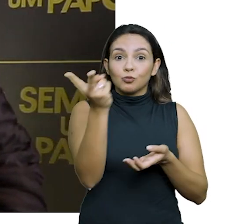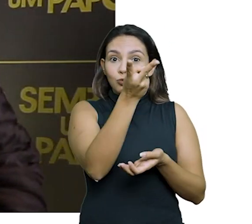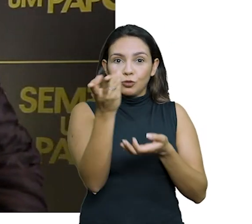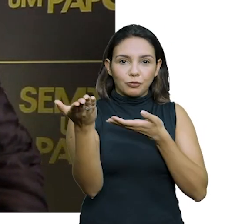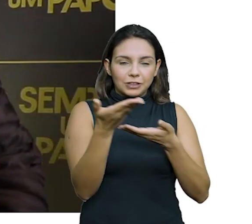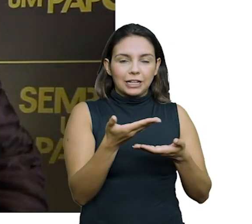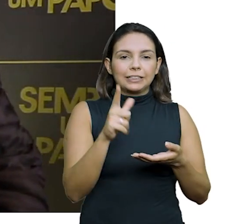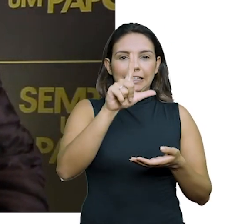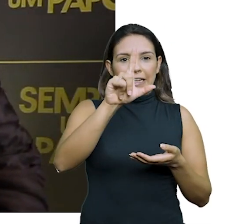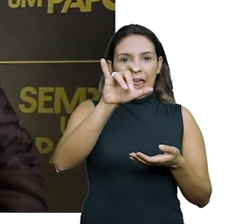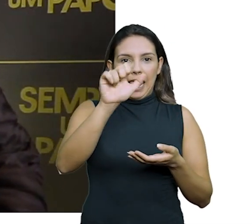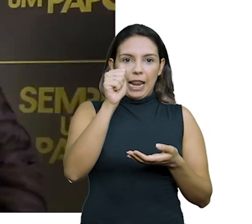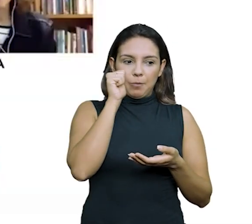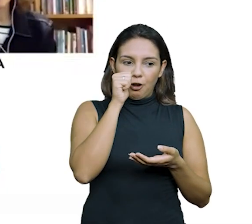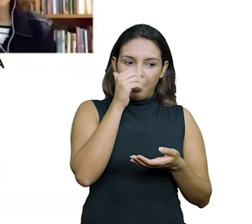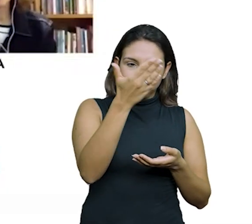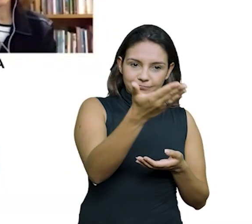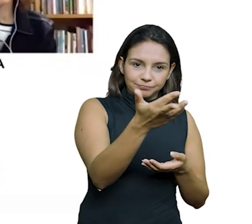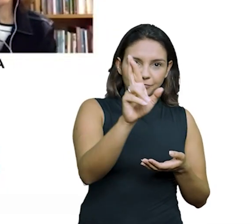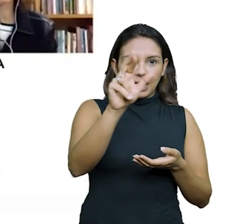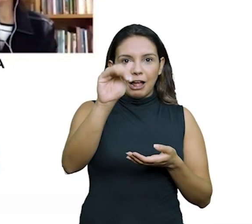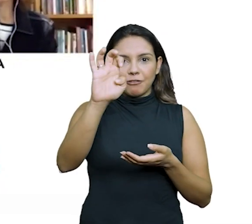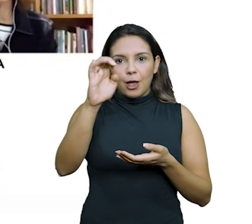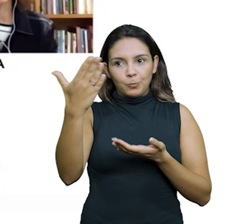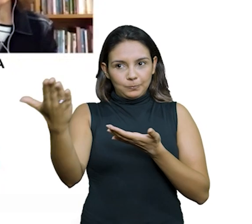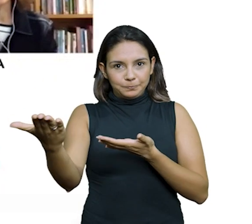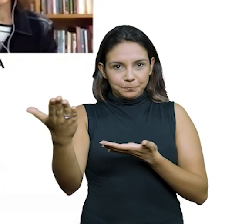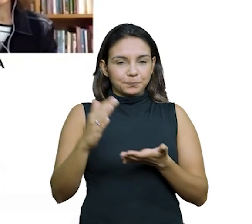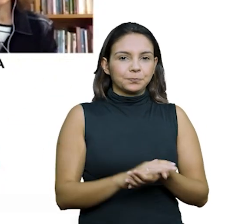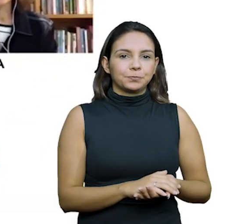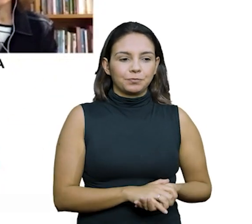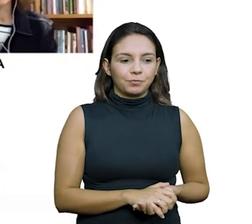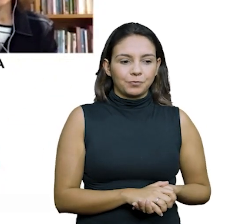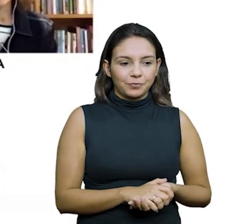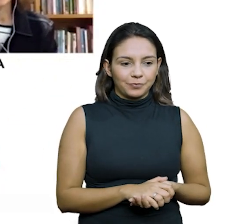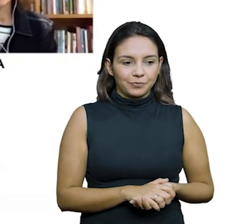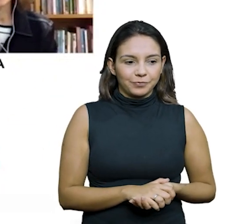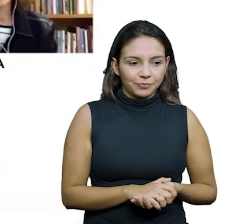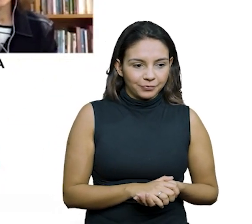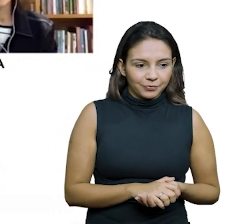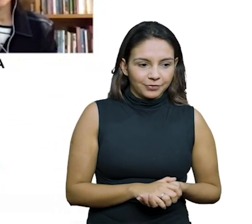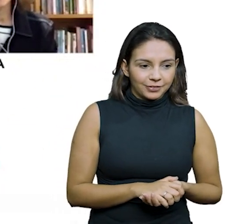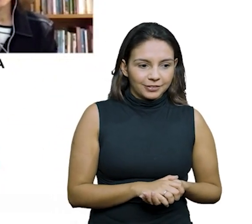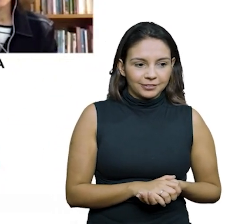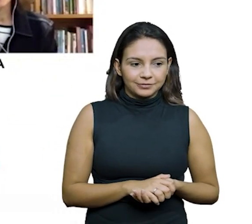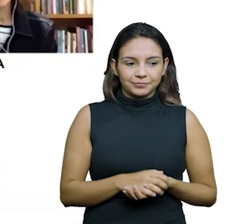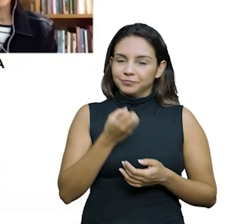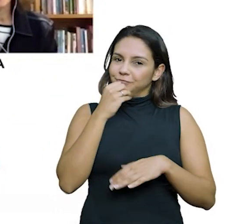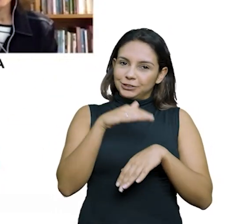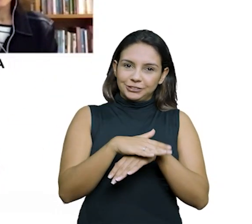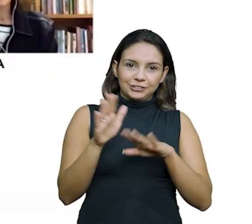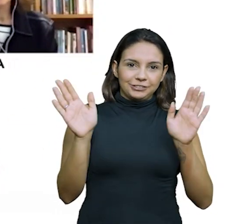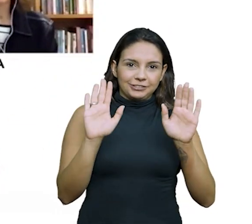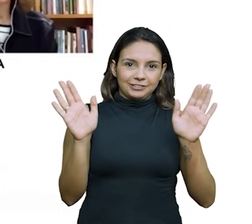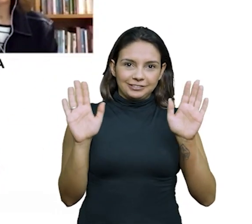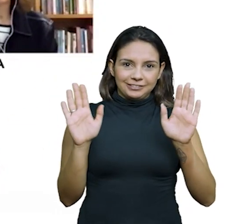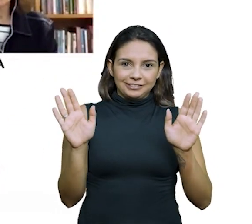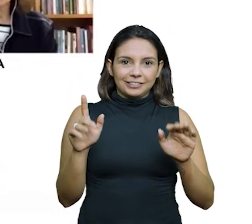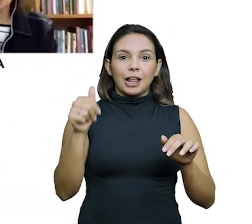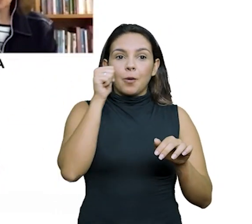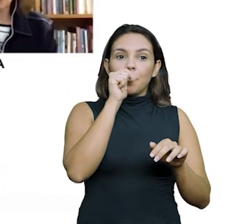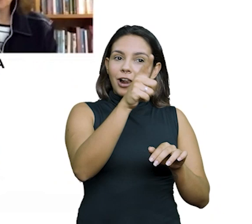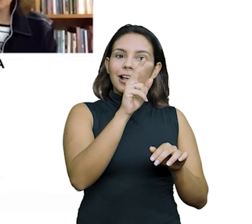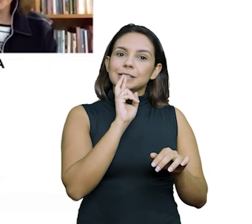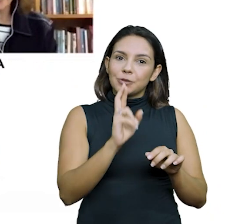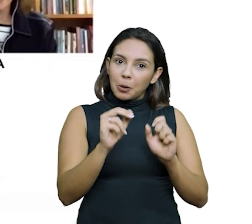hoje, Leila Ferreira e Rafael Nolli. A jornalista Leila Ferreira está sentada em uma sala com uma enorme